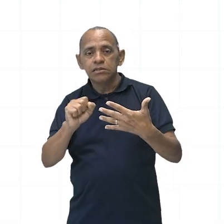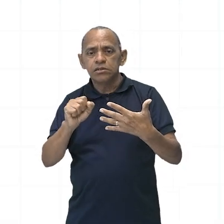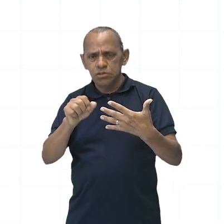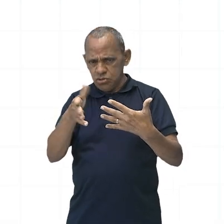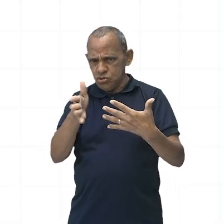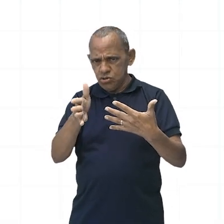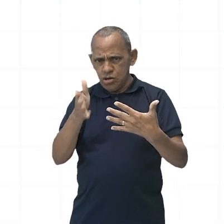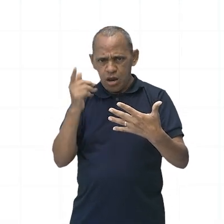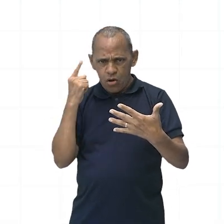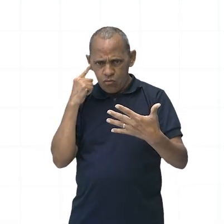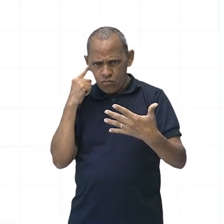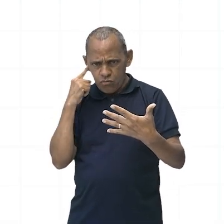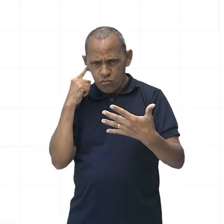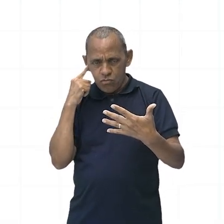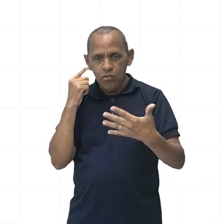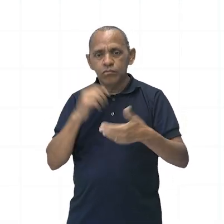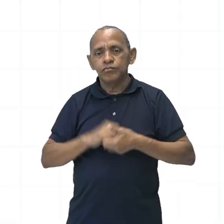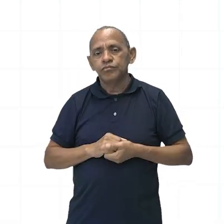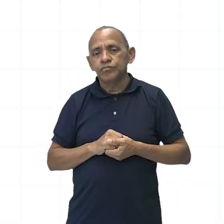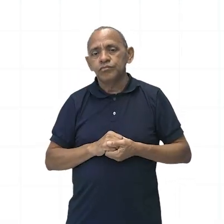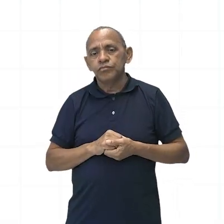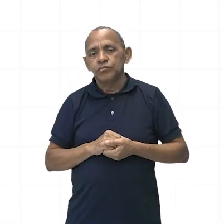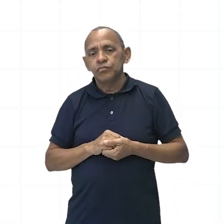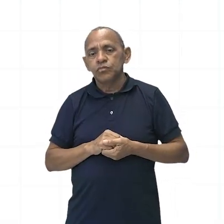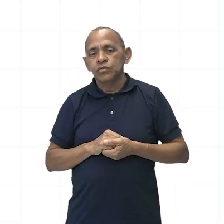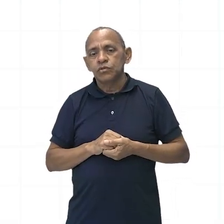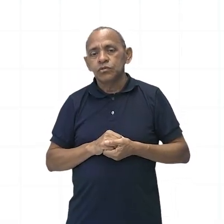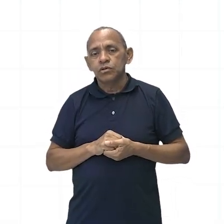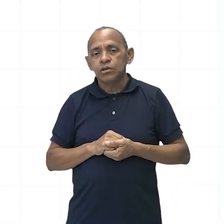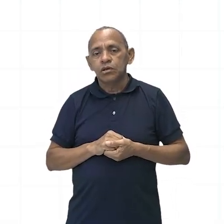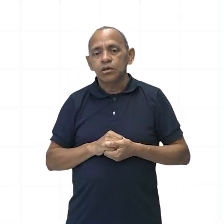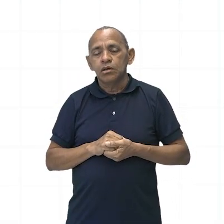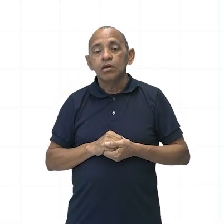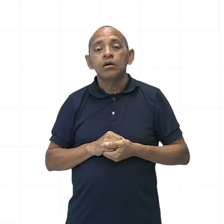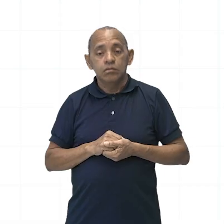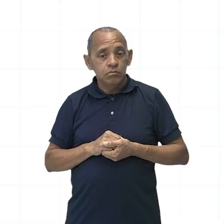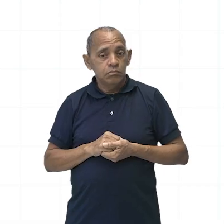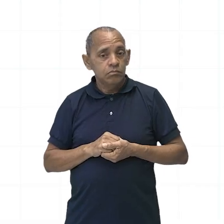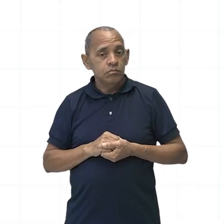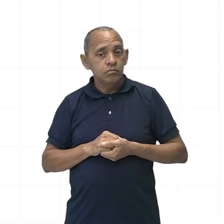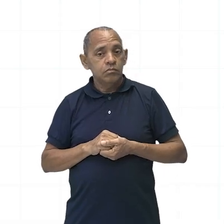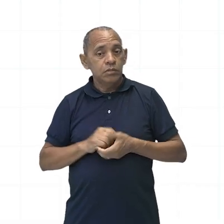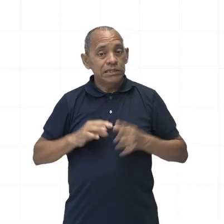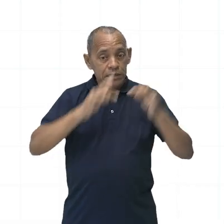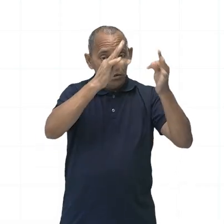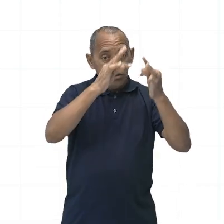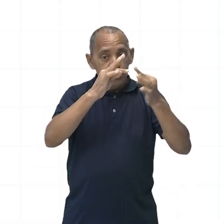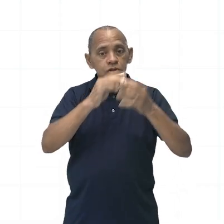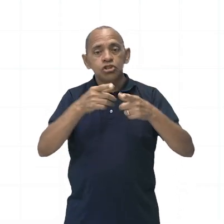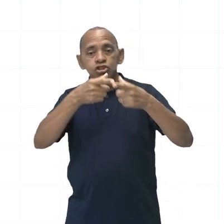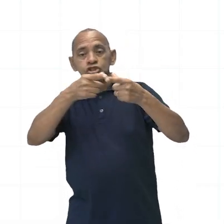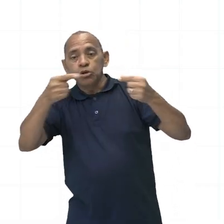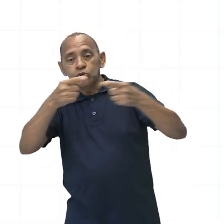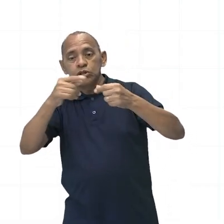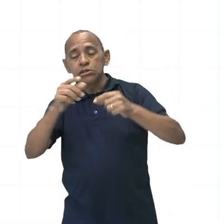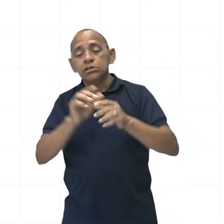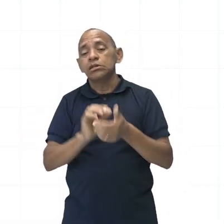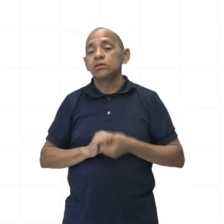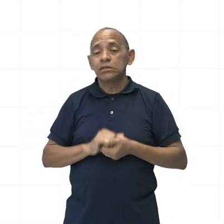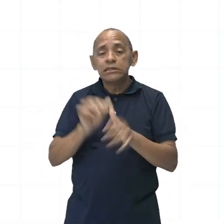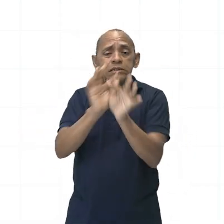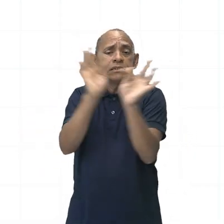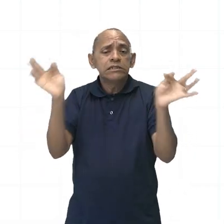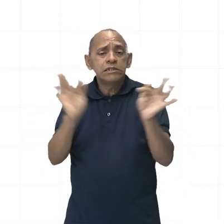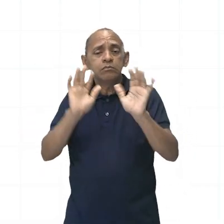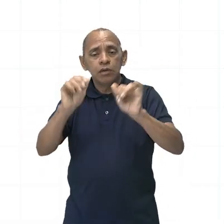sobre os 5S? Bem, eles são uma metodologia japonesa simples, mas poderosa, que visa a organização e